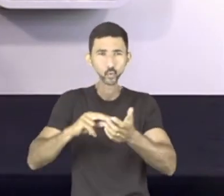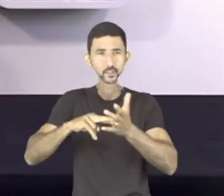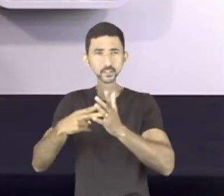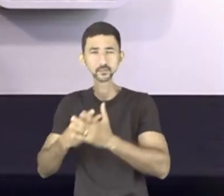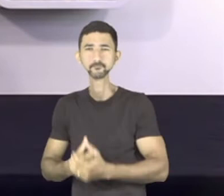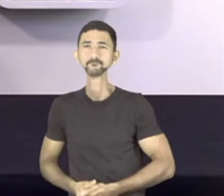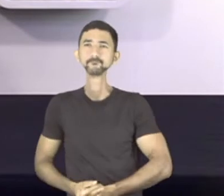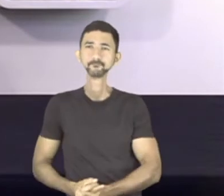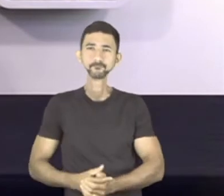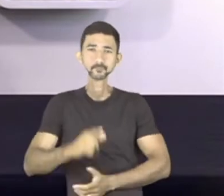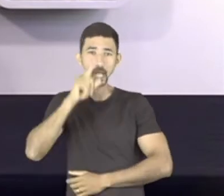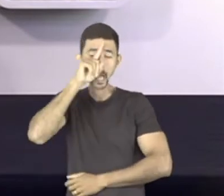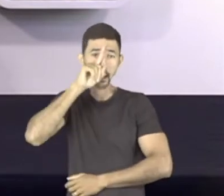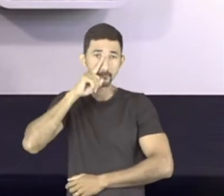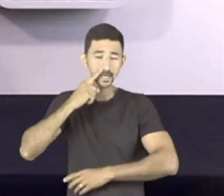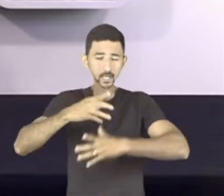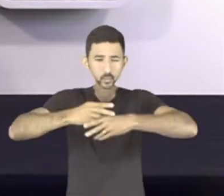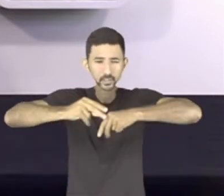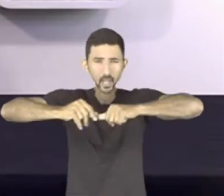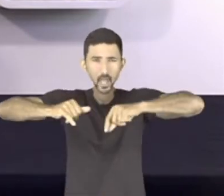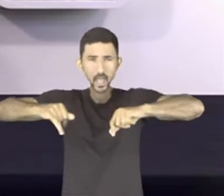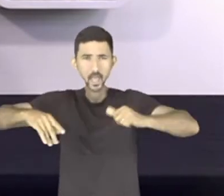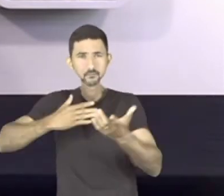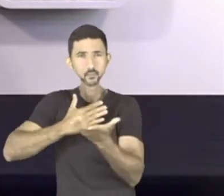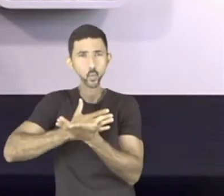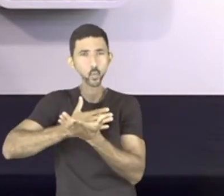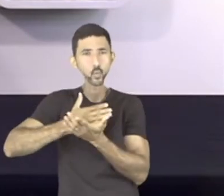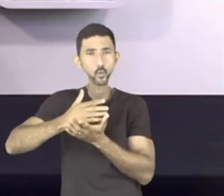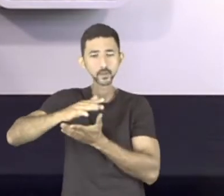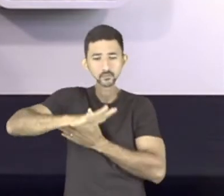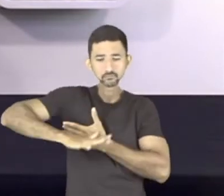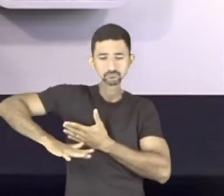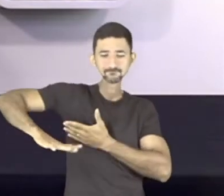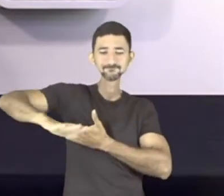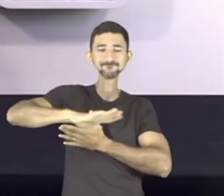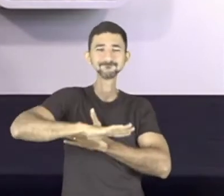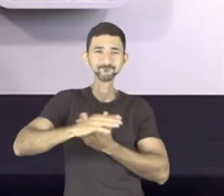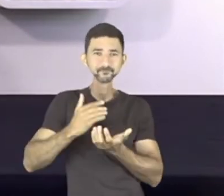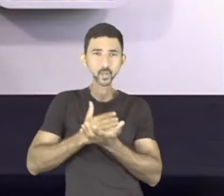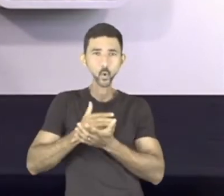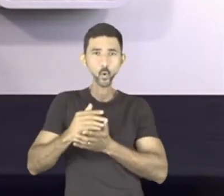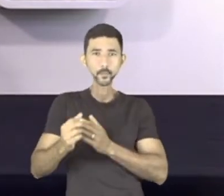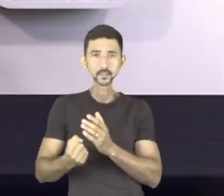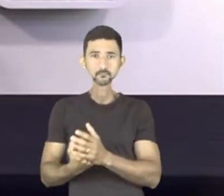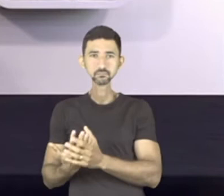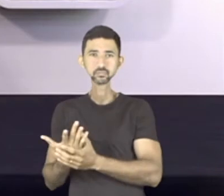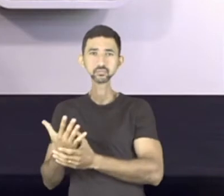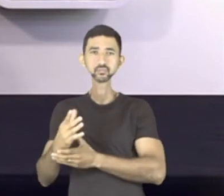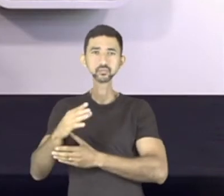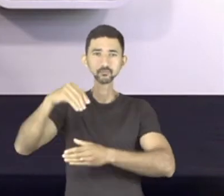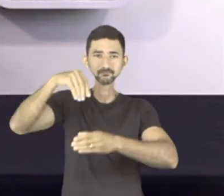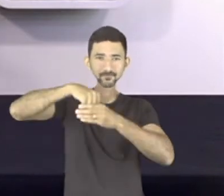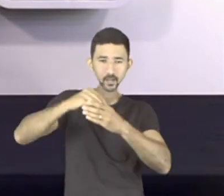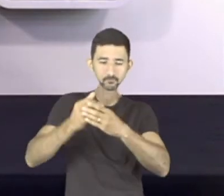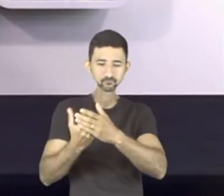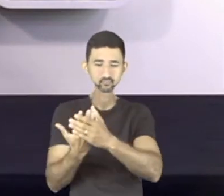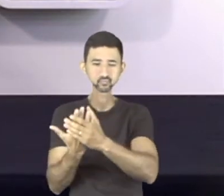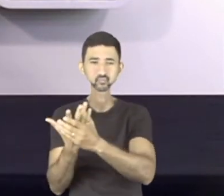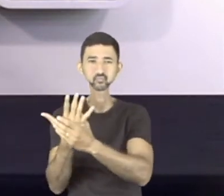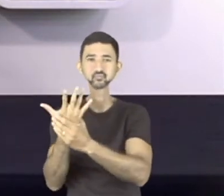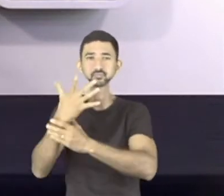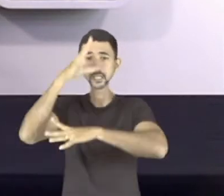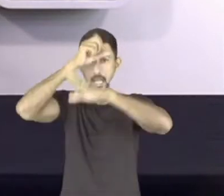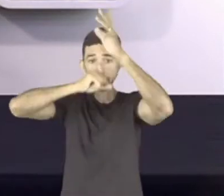faixa amarela significa terra, significa o início ali, o terreno que começa a ser semeado